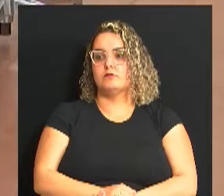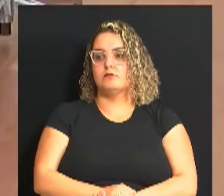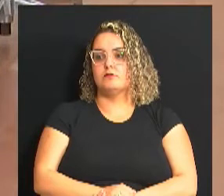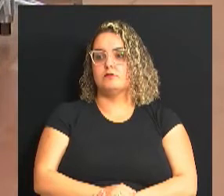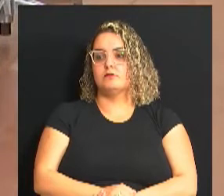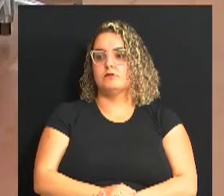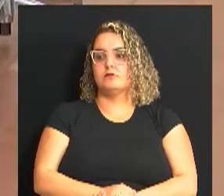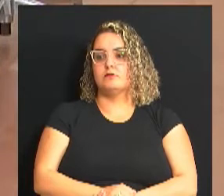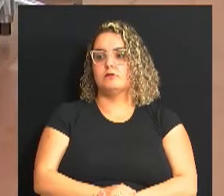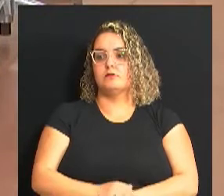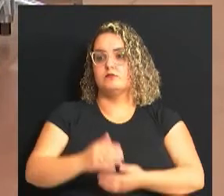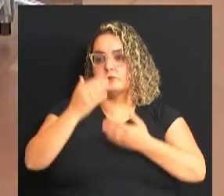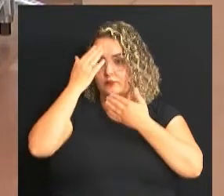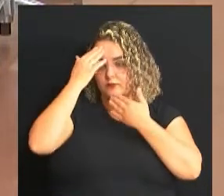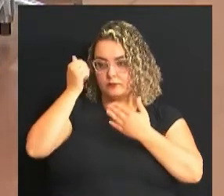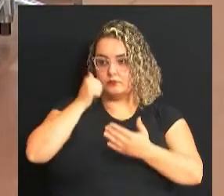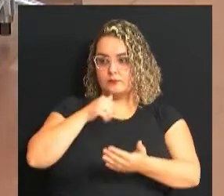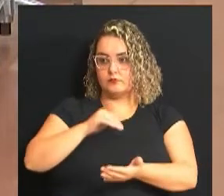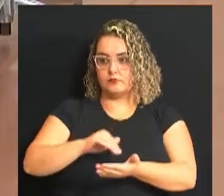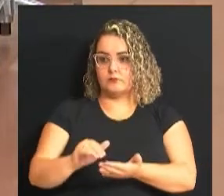ressaltar. Muito obrigado, secretária.